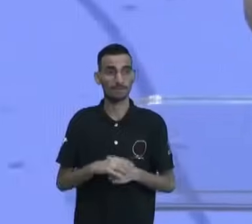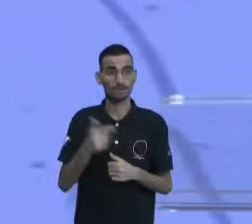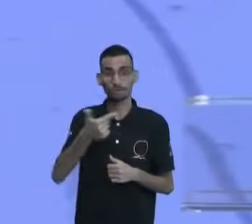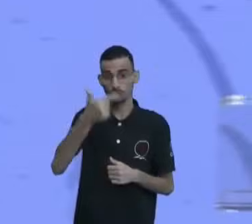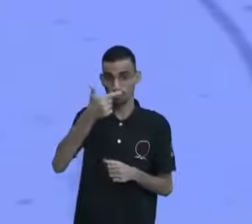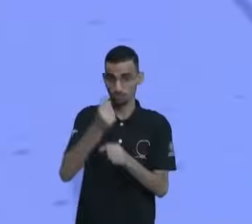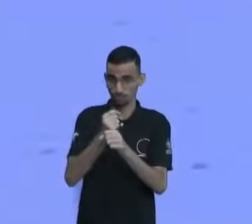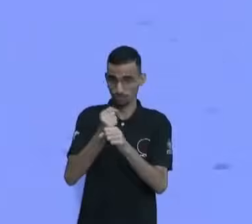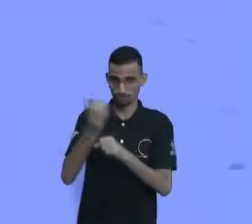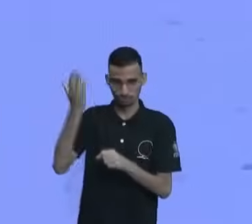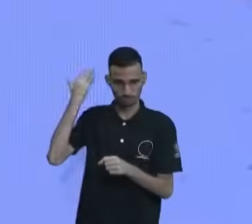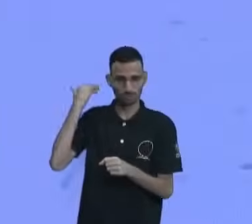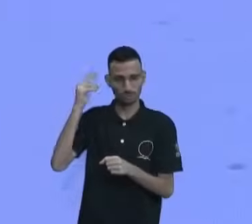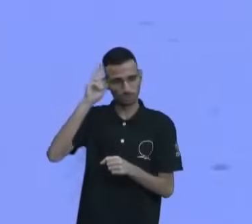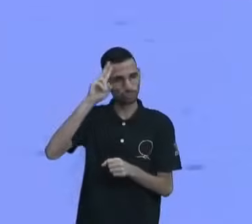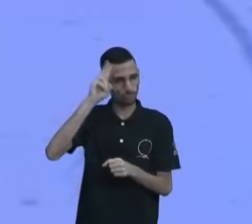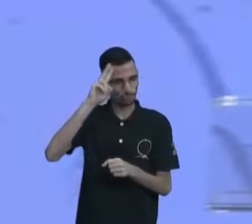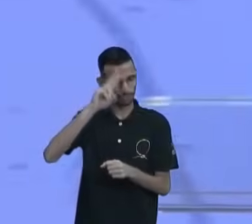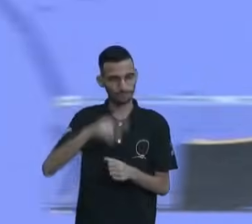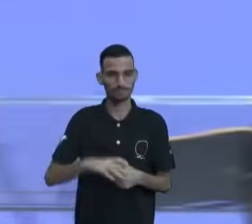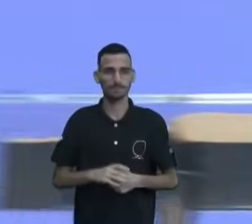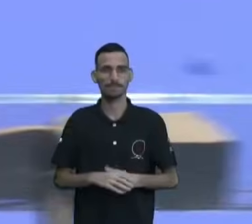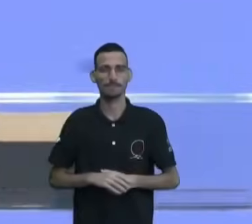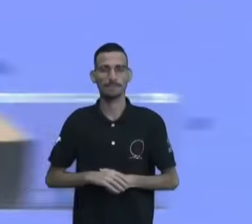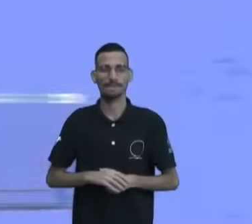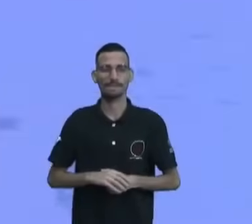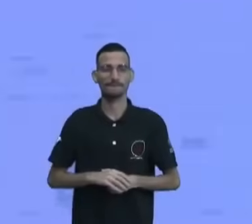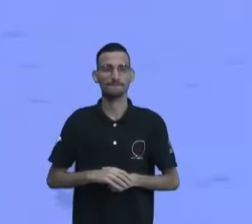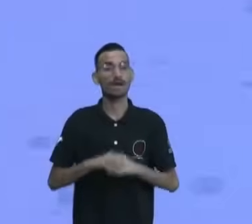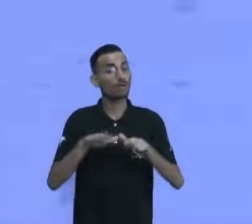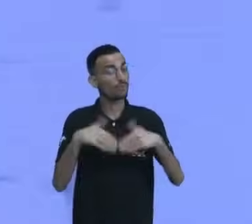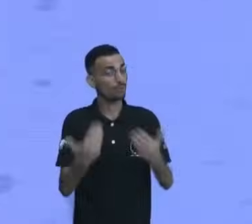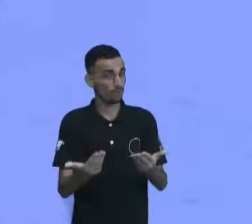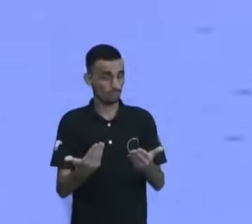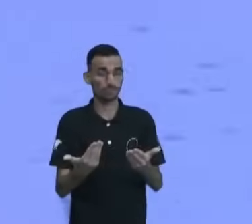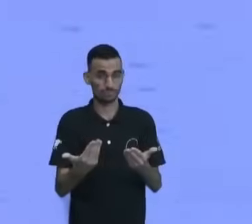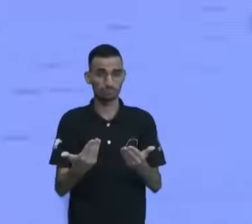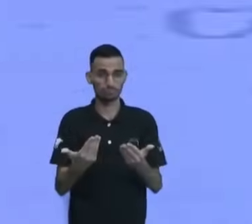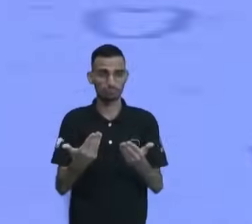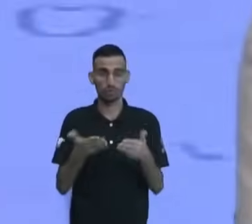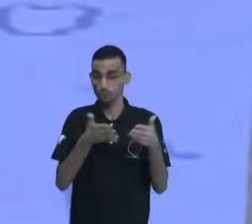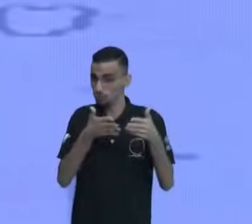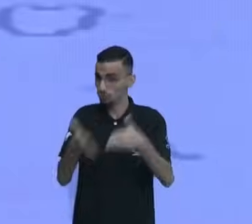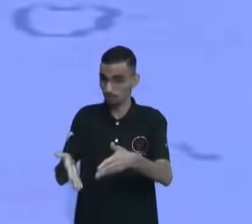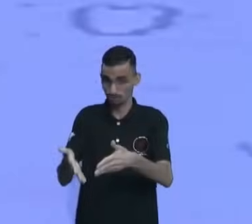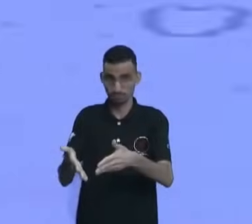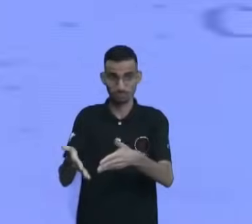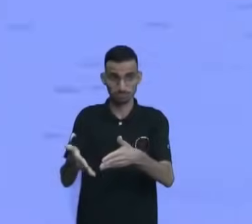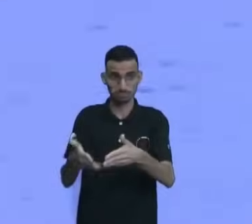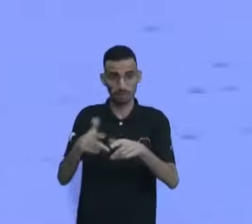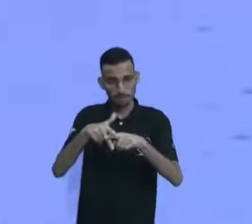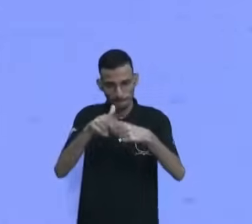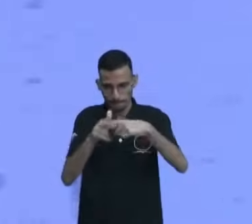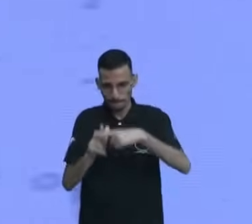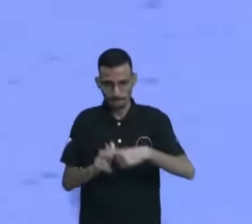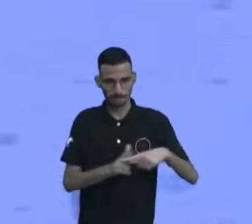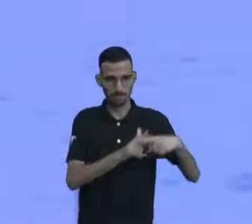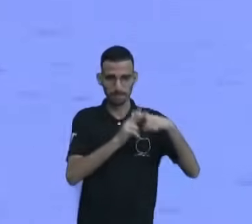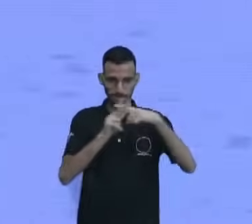chegou para consertar as coisas erradas da igreja